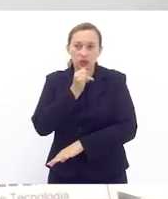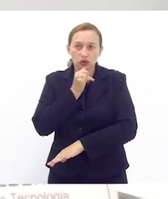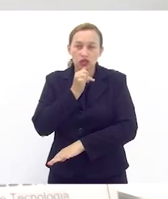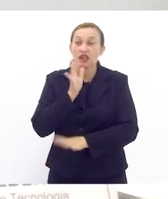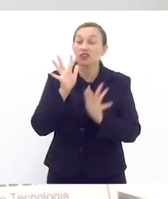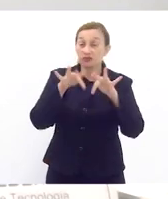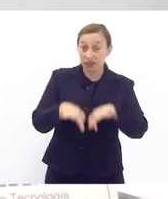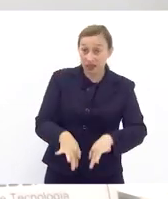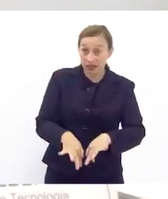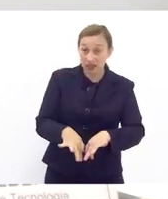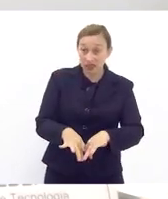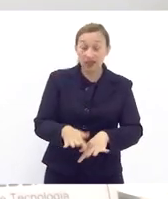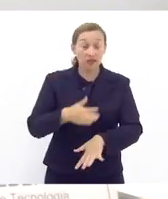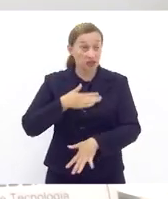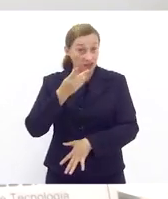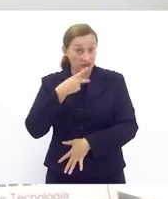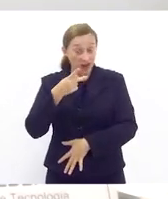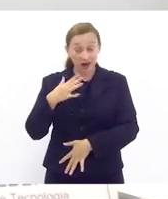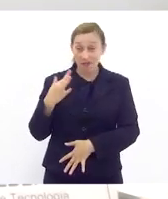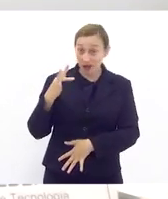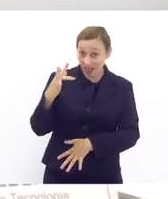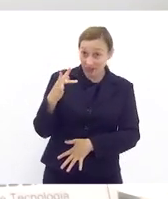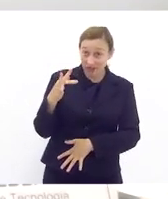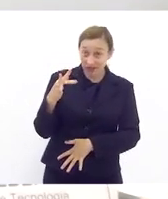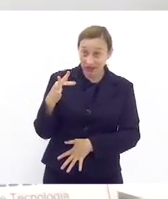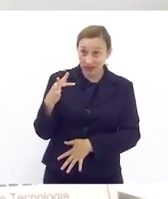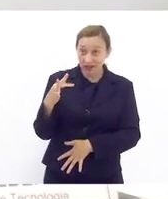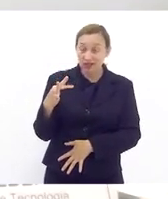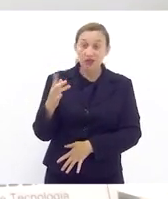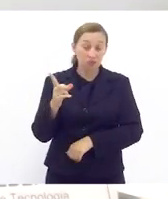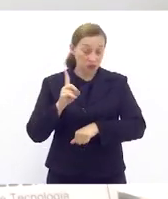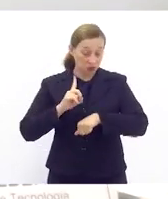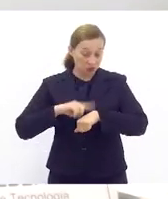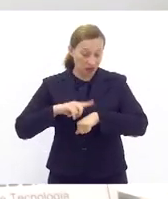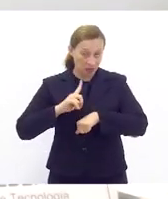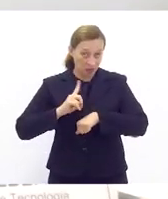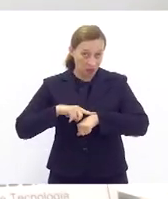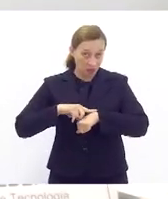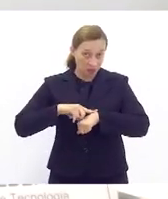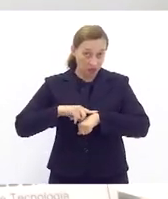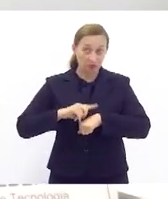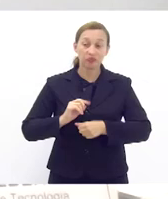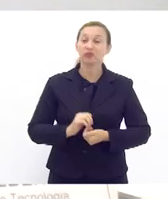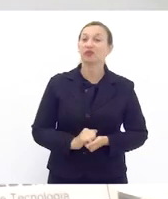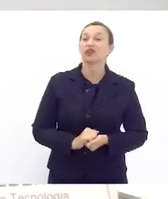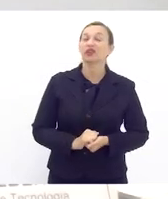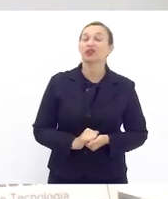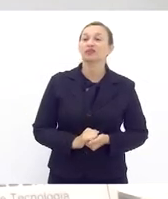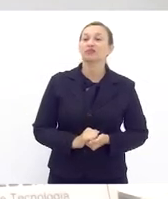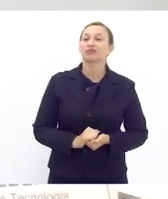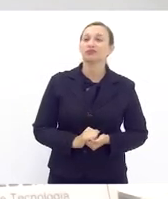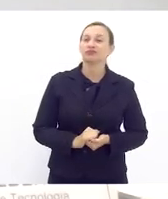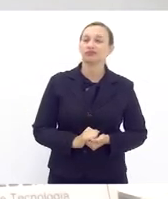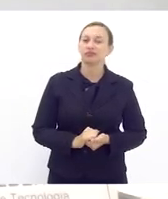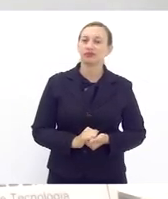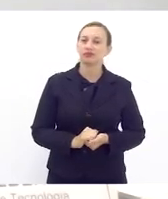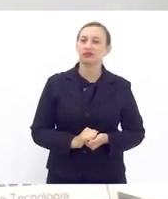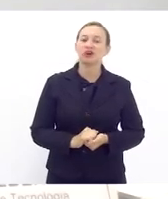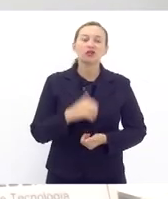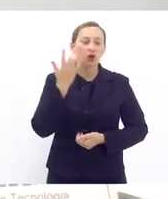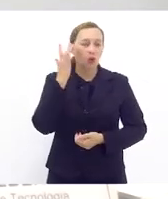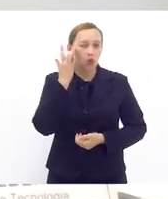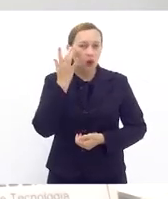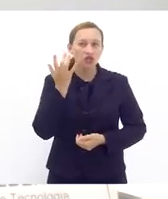concluindo Então essa minha fala brevíssima até pelo tempo é eu acho